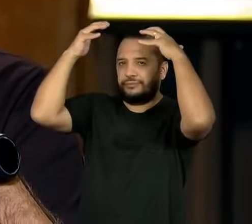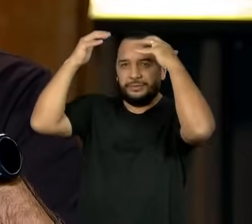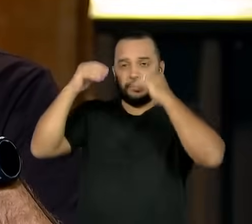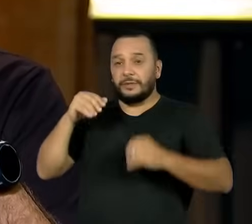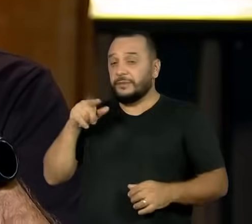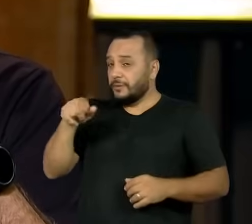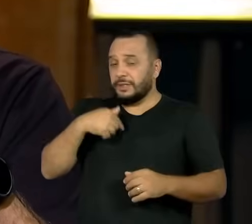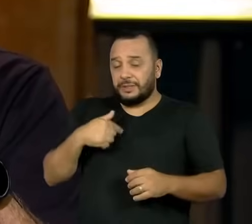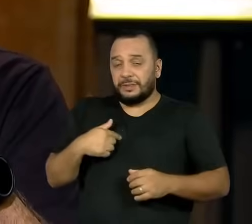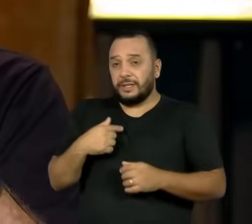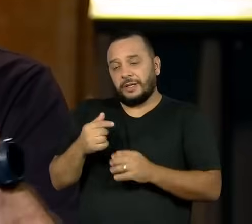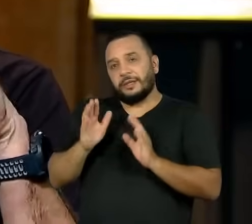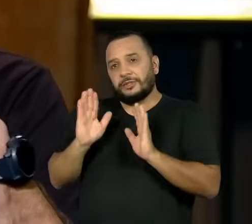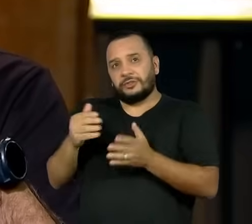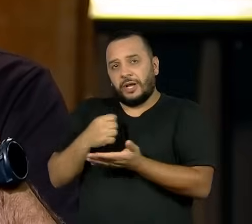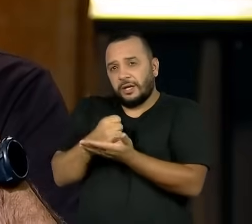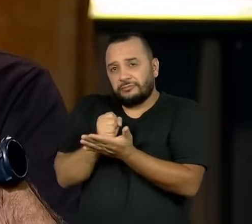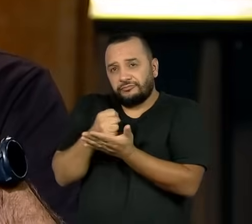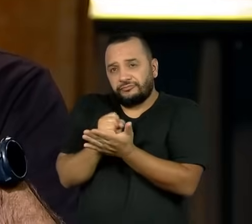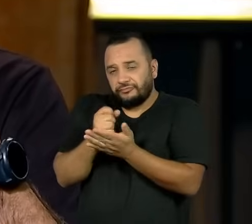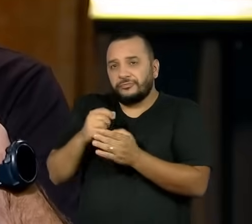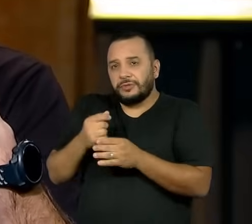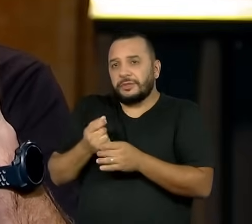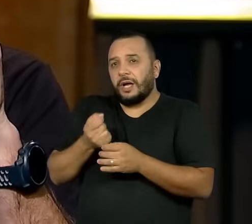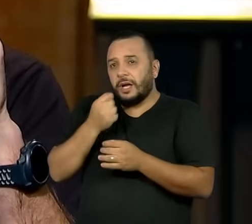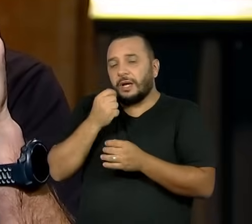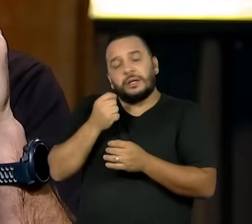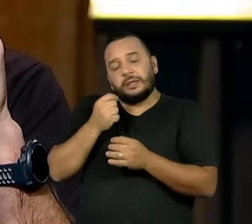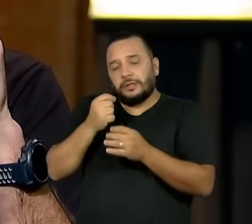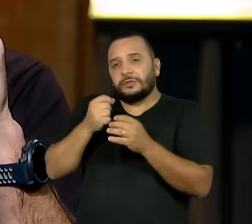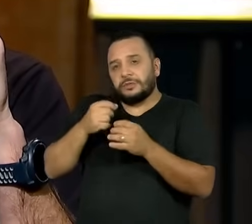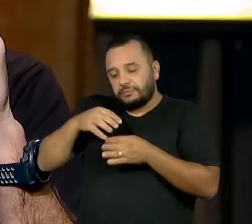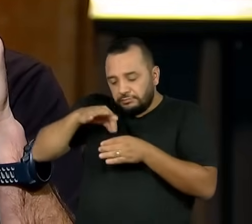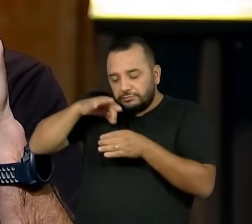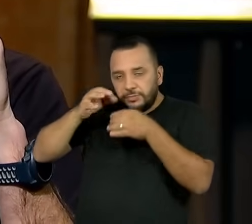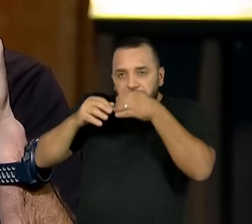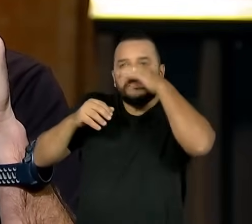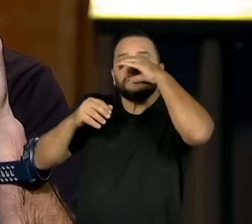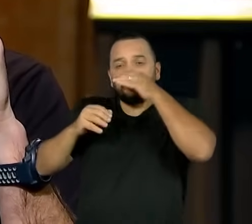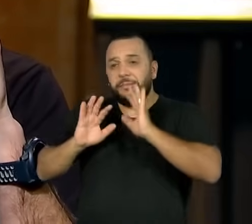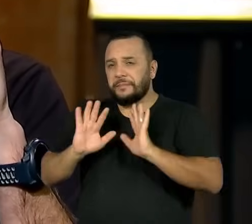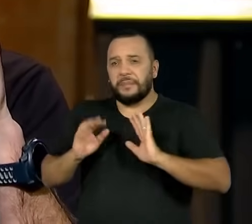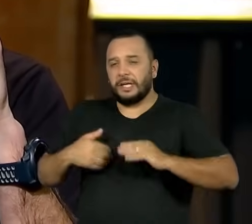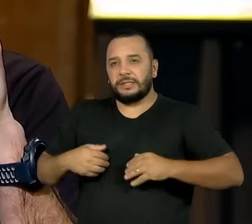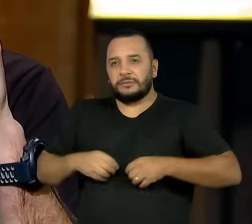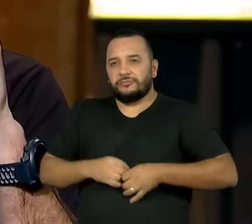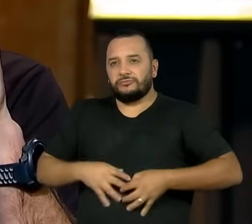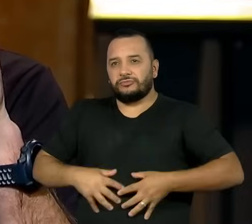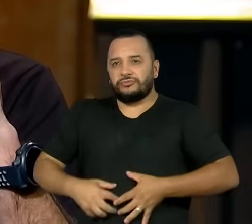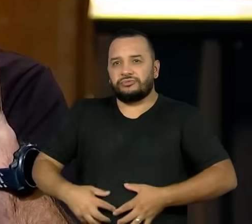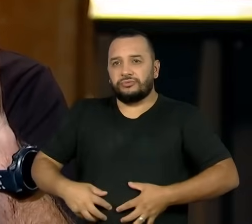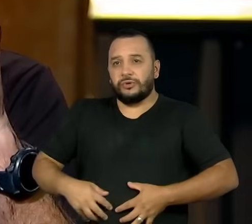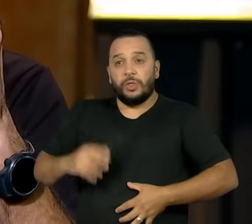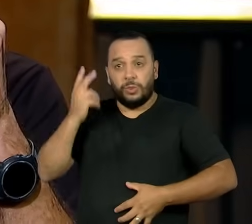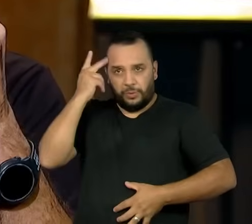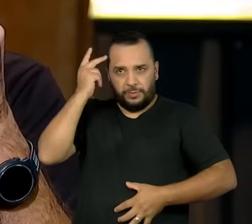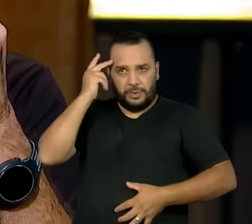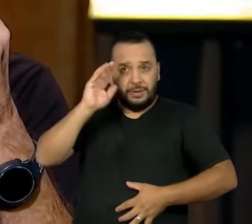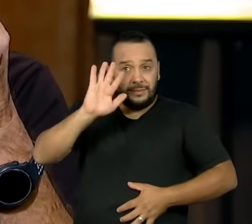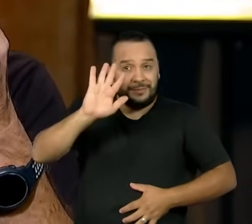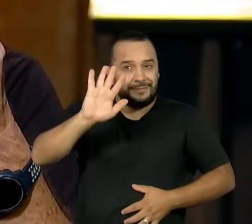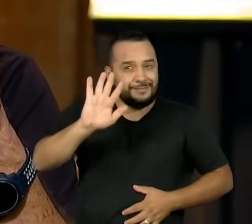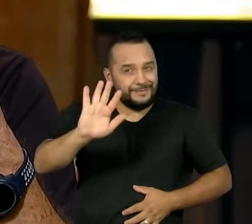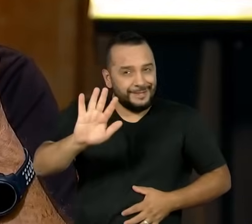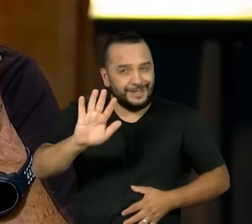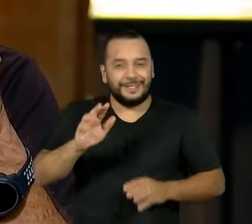gramas de DMT e não vai ter efeito nenhum. O que as populações indígenas descobriram é que